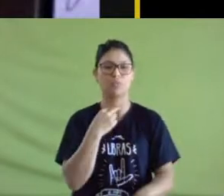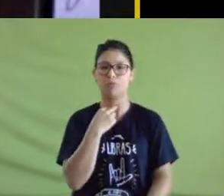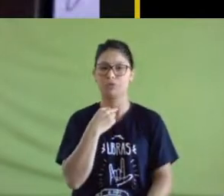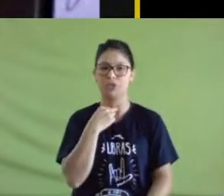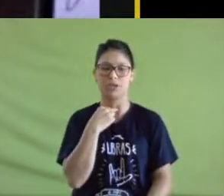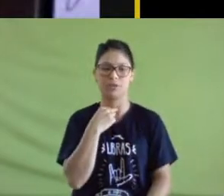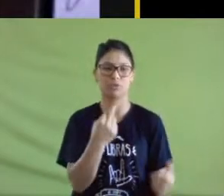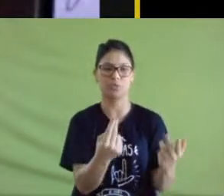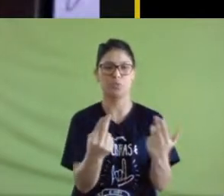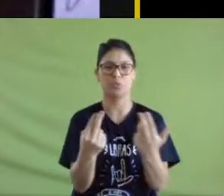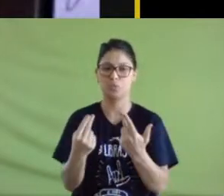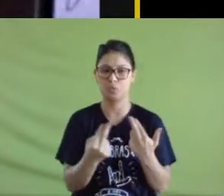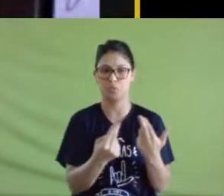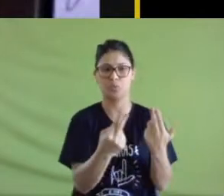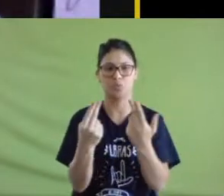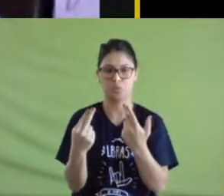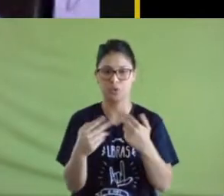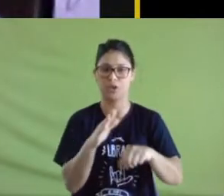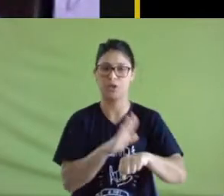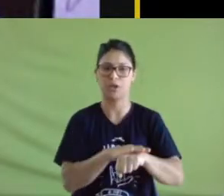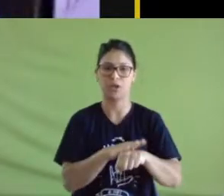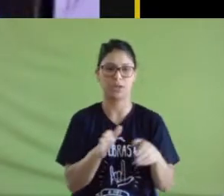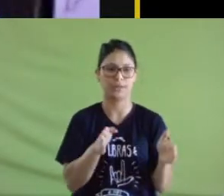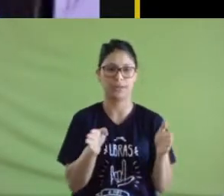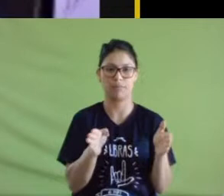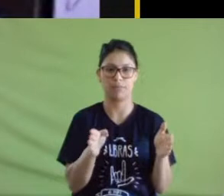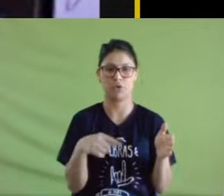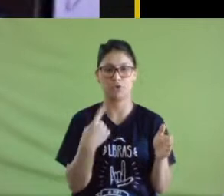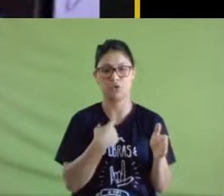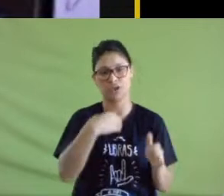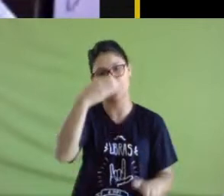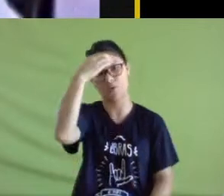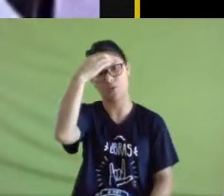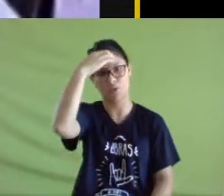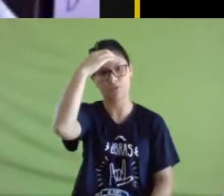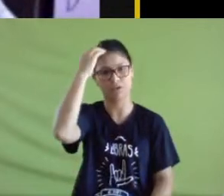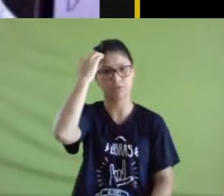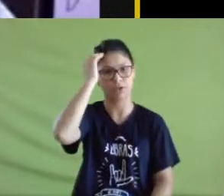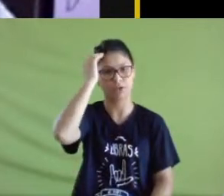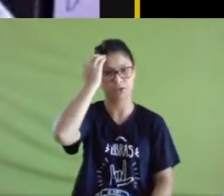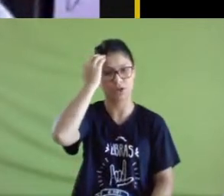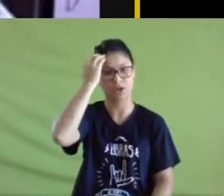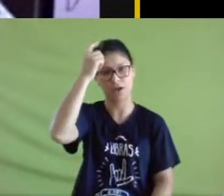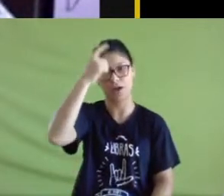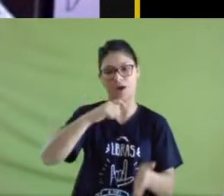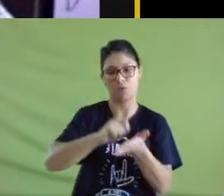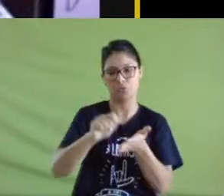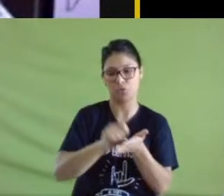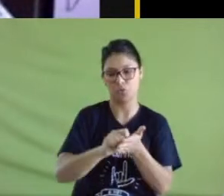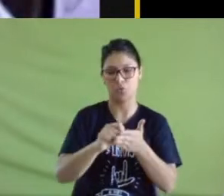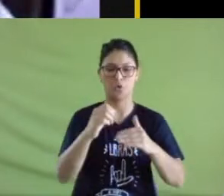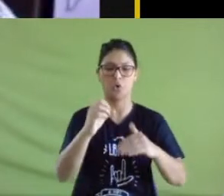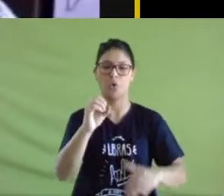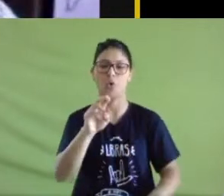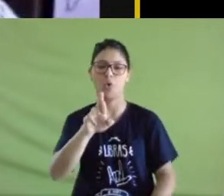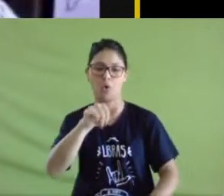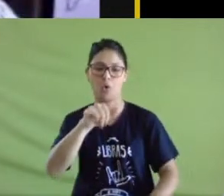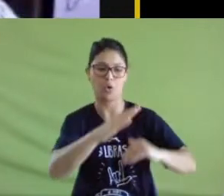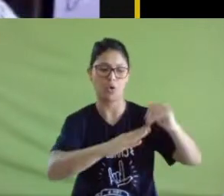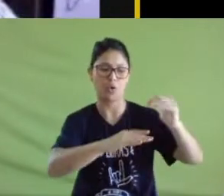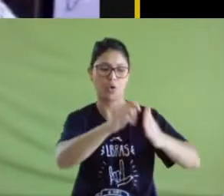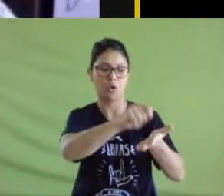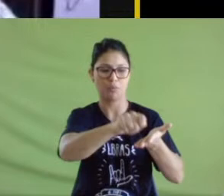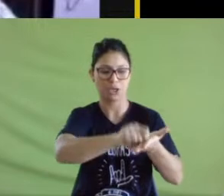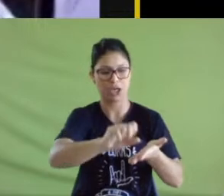para todos os tempos a nossa concepção de autor, obra e público. Agora, na definição